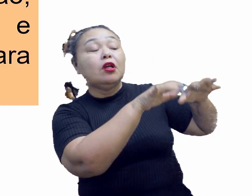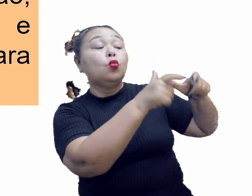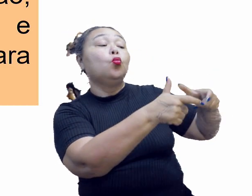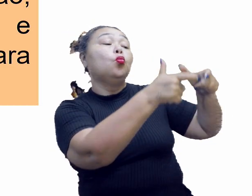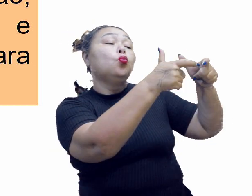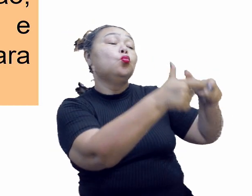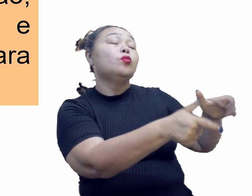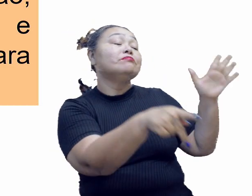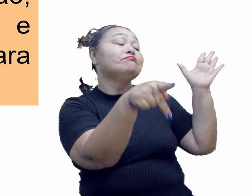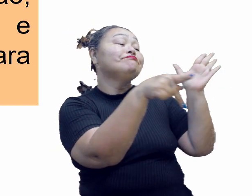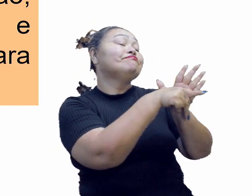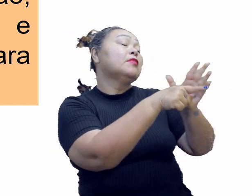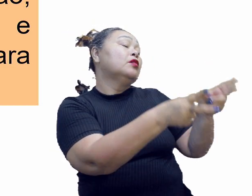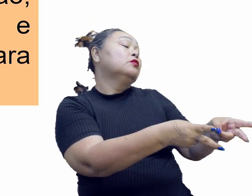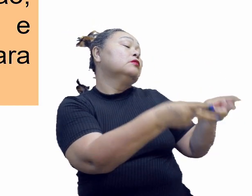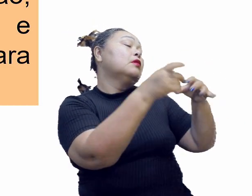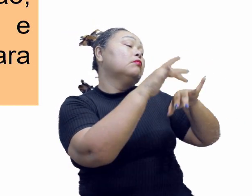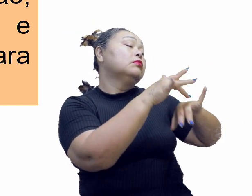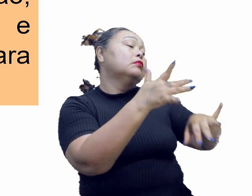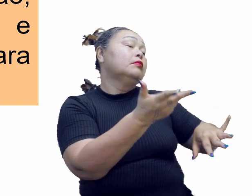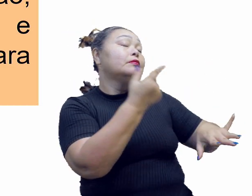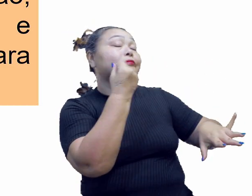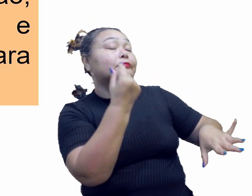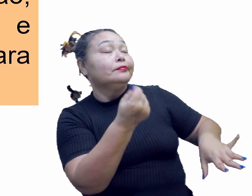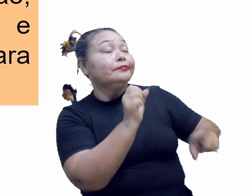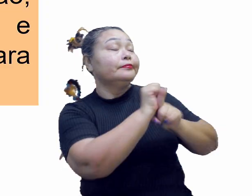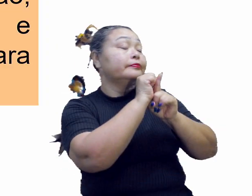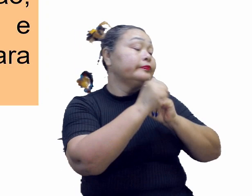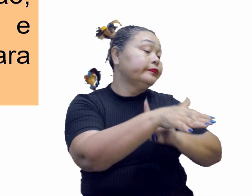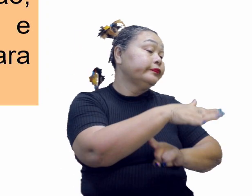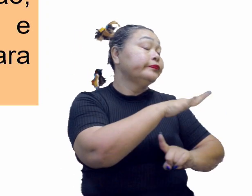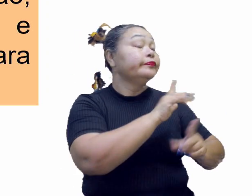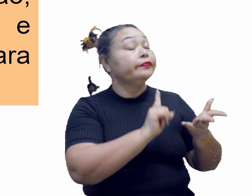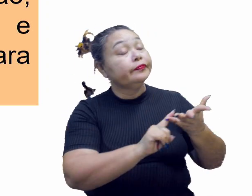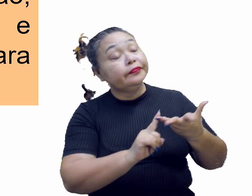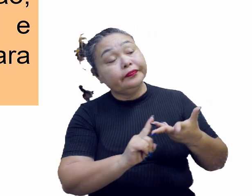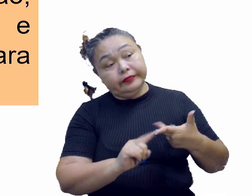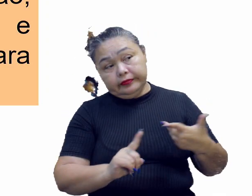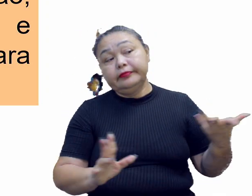para exploração mineral, econômica, social por eles.